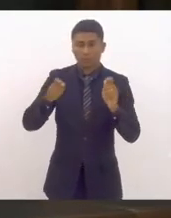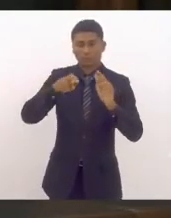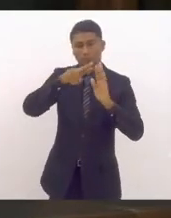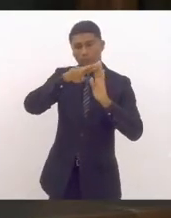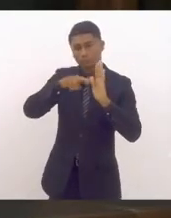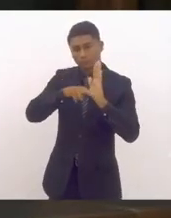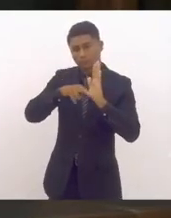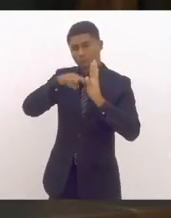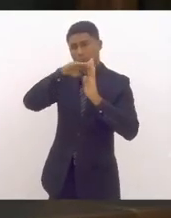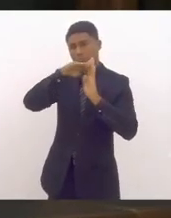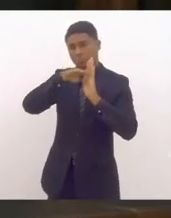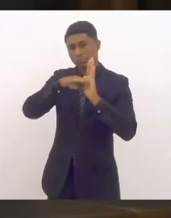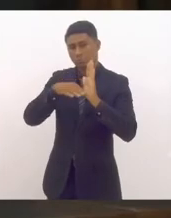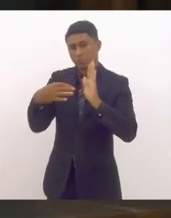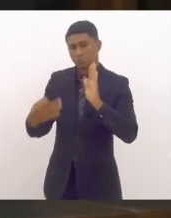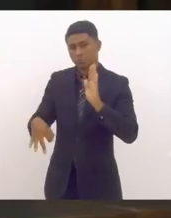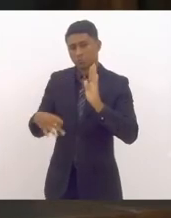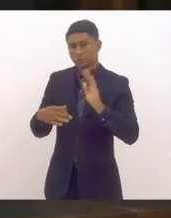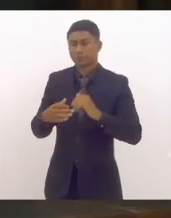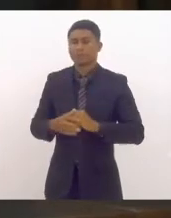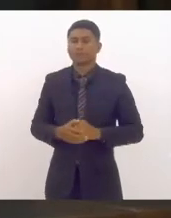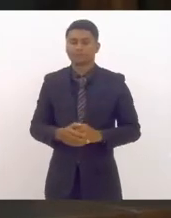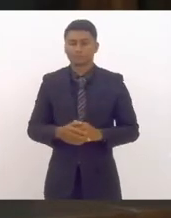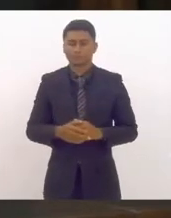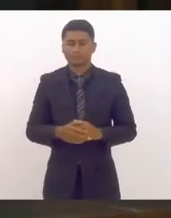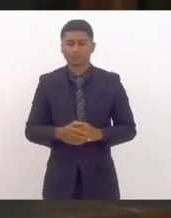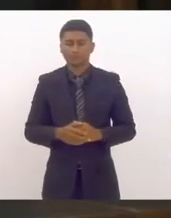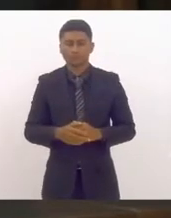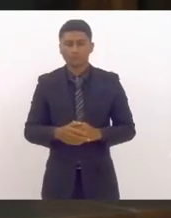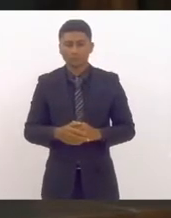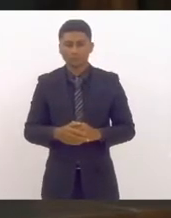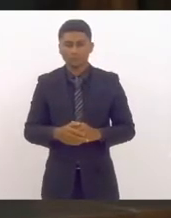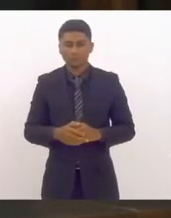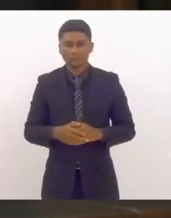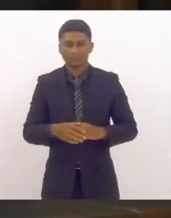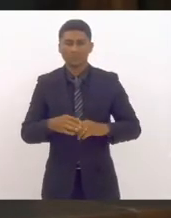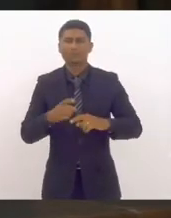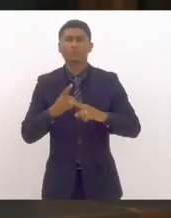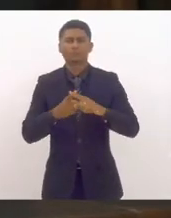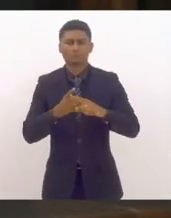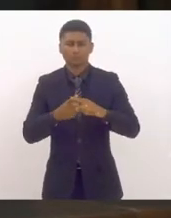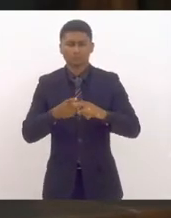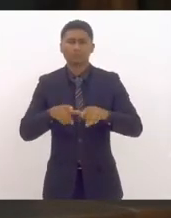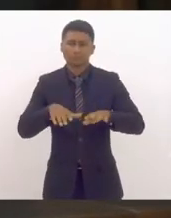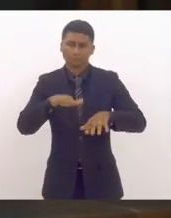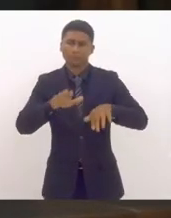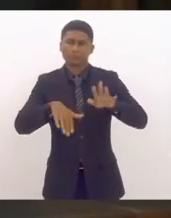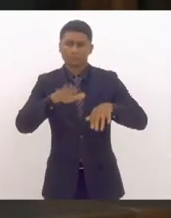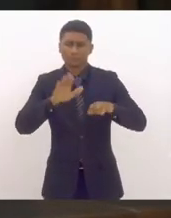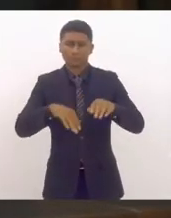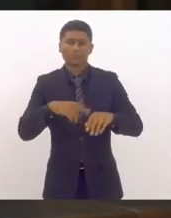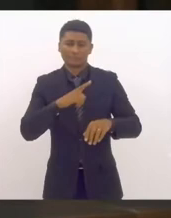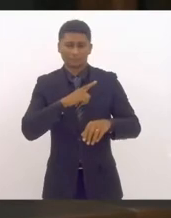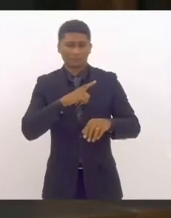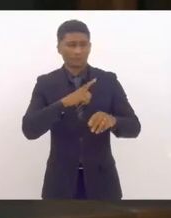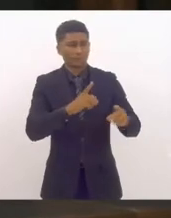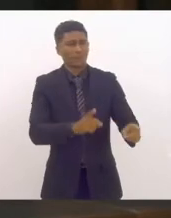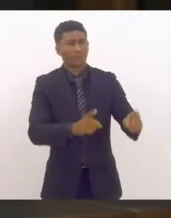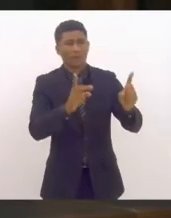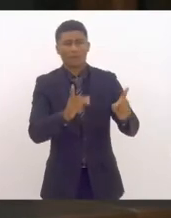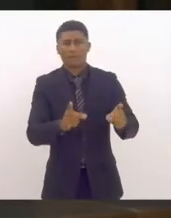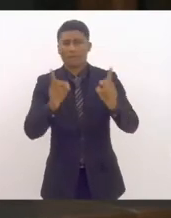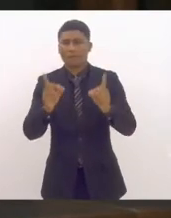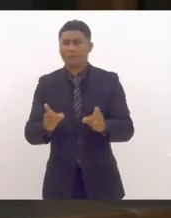dado a esses casos de comércios ilegais relatados na grande imprensa,